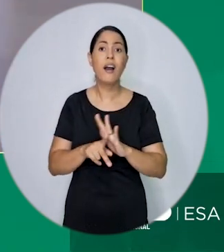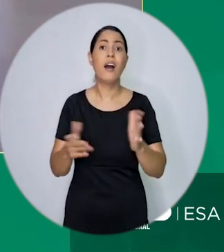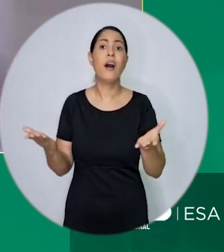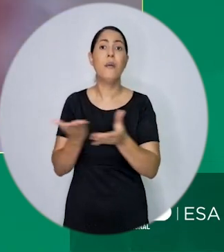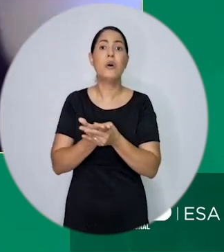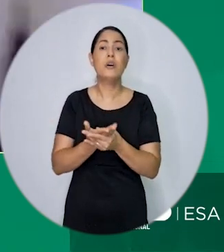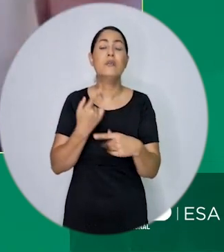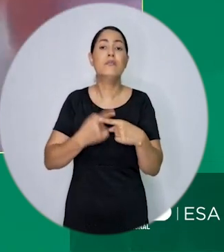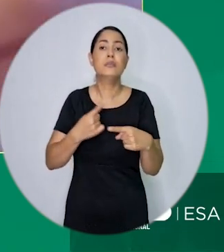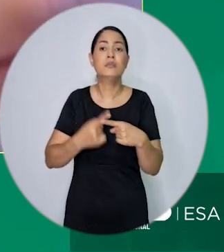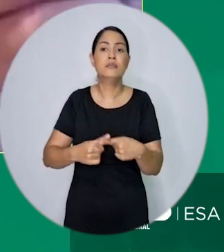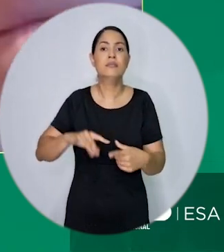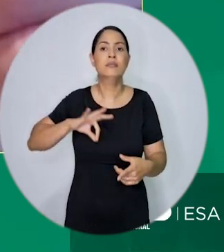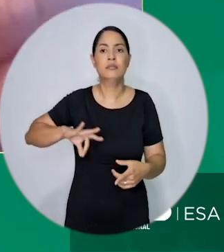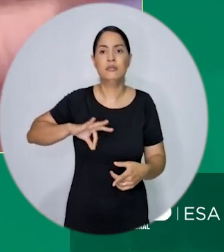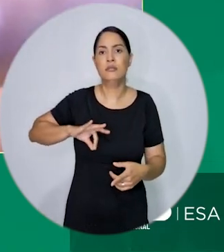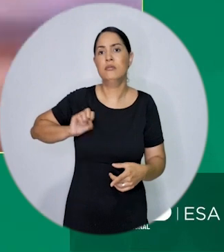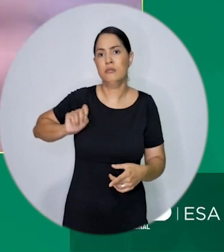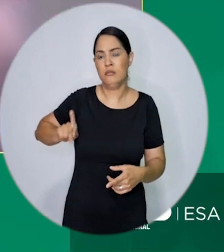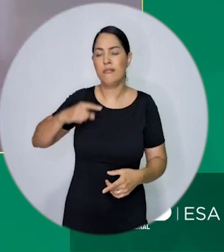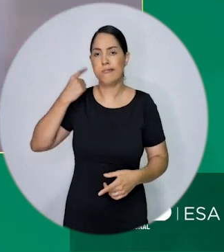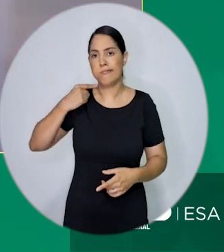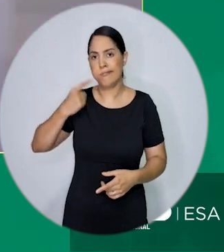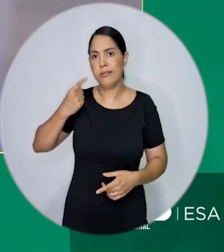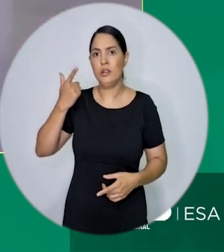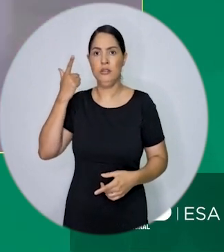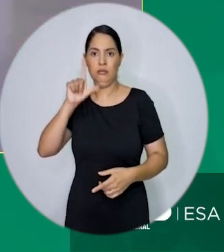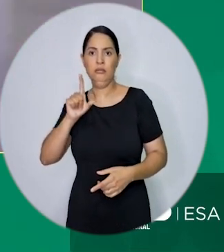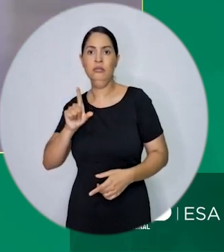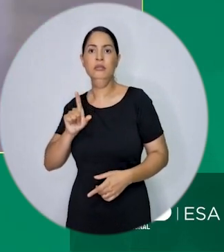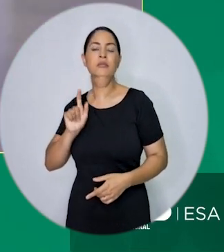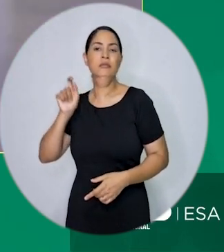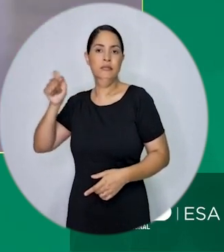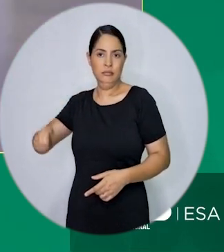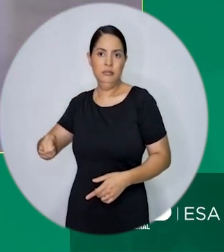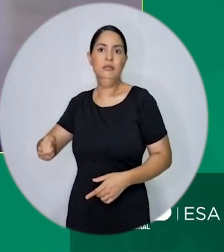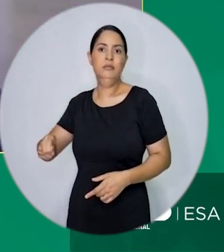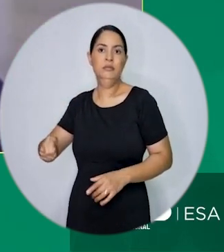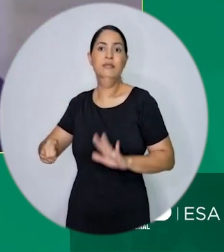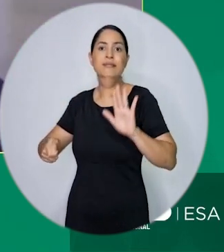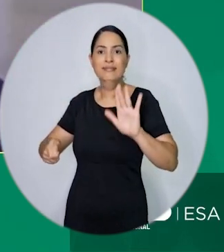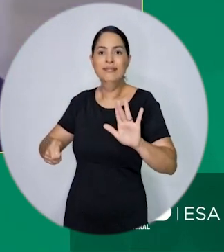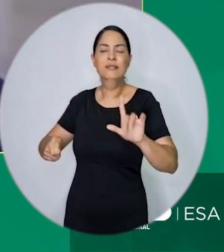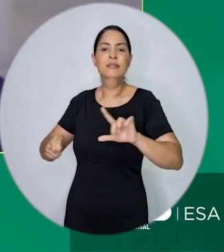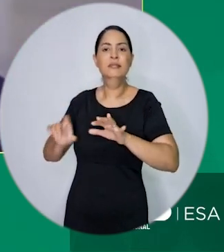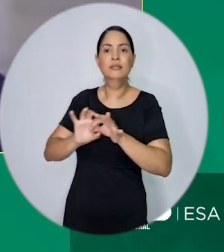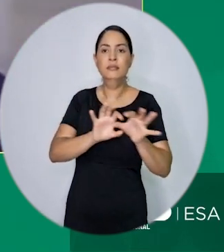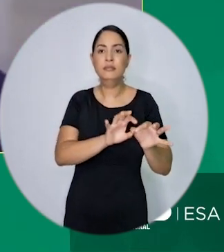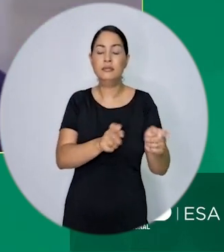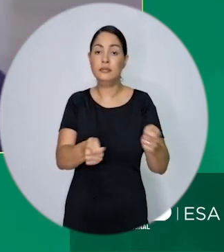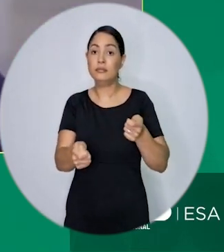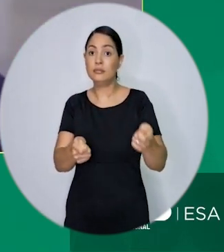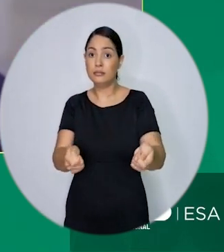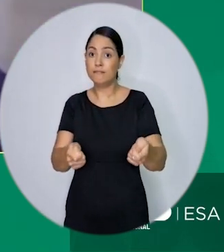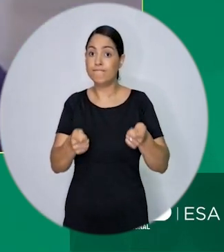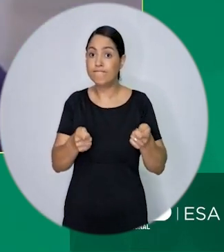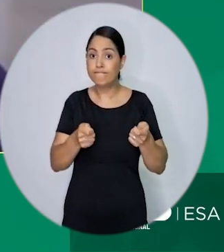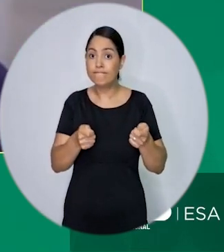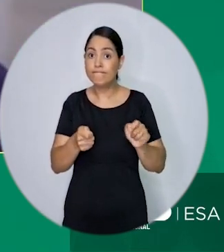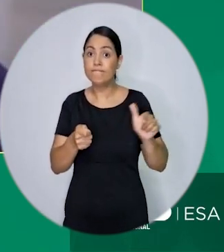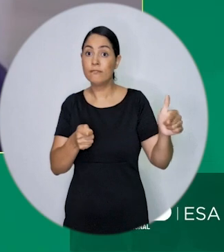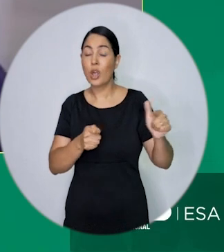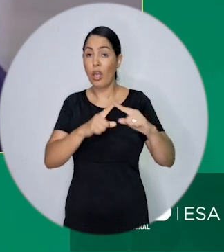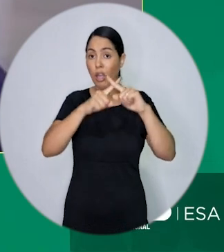servem, para além de remuneração do advogado da parte vitoriosa, eles servem também como importante elemento de contenção